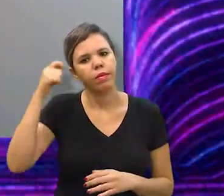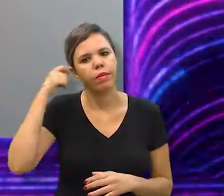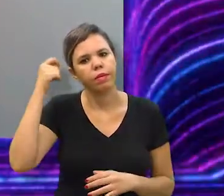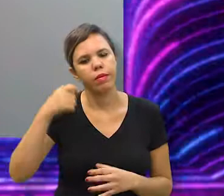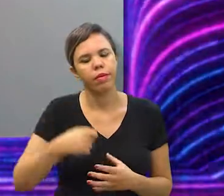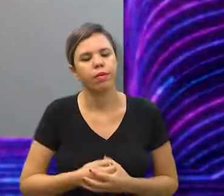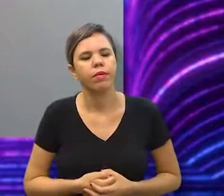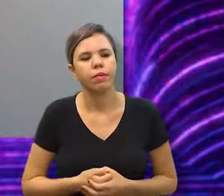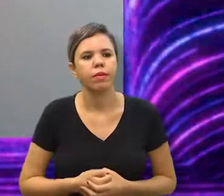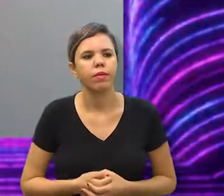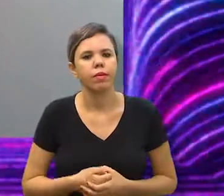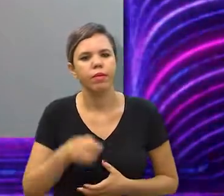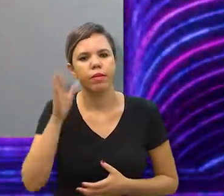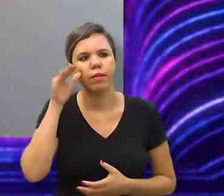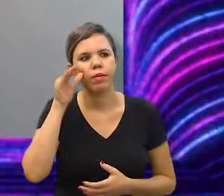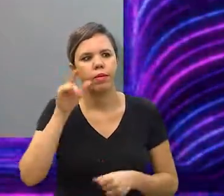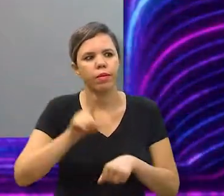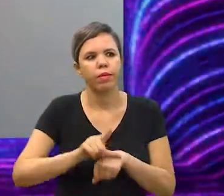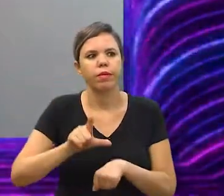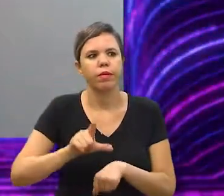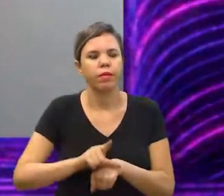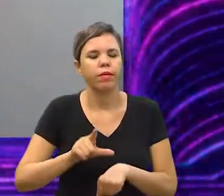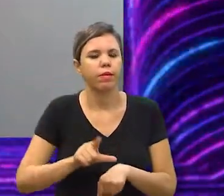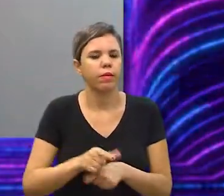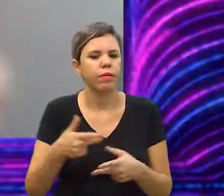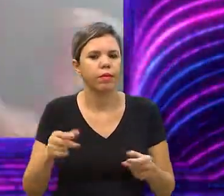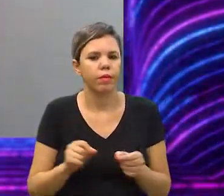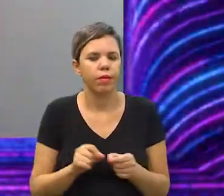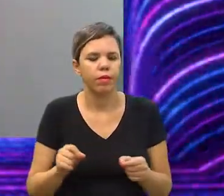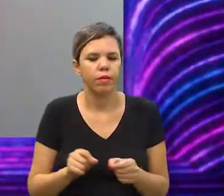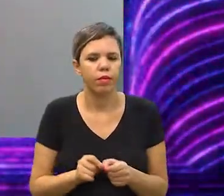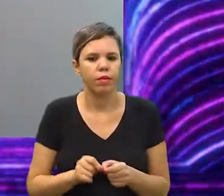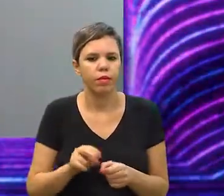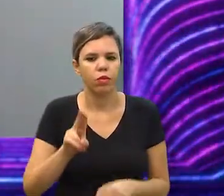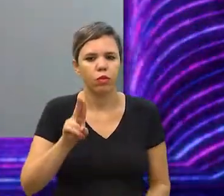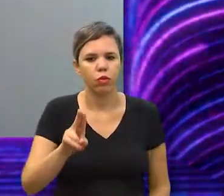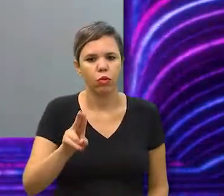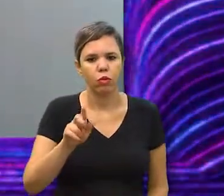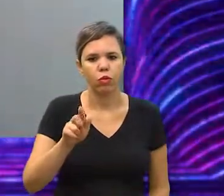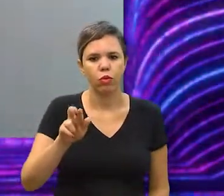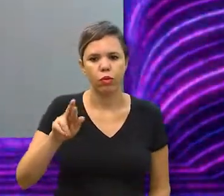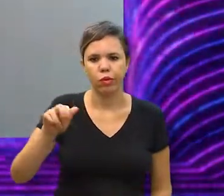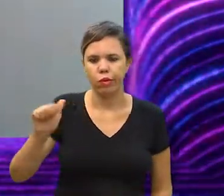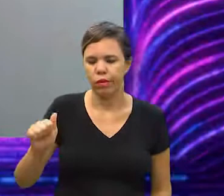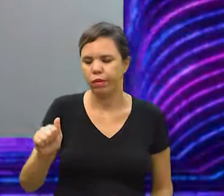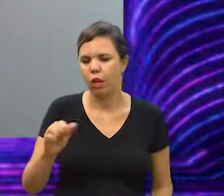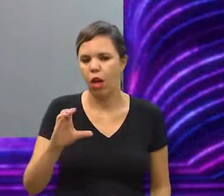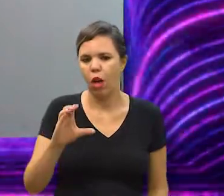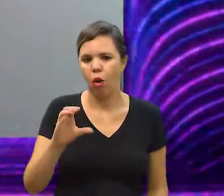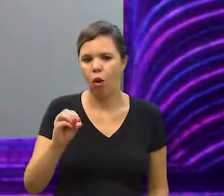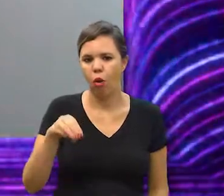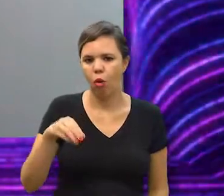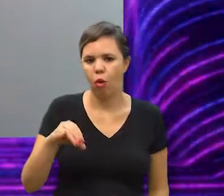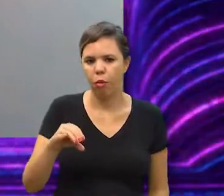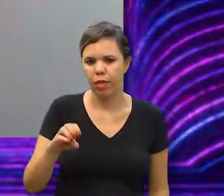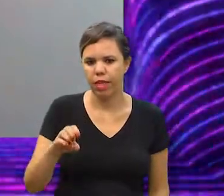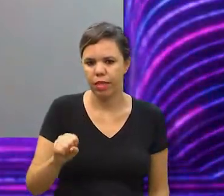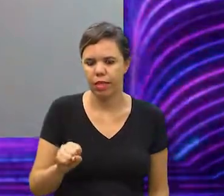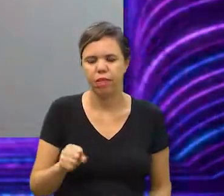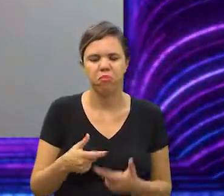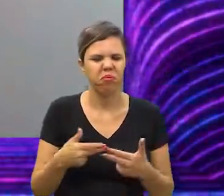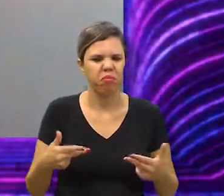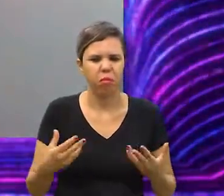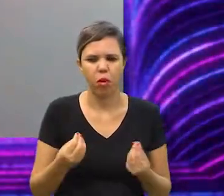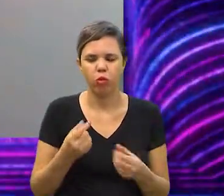artistas, fuçar nas lojas de comic shop, como a Ugra Press, como a Comics, como a Monstra, e